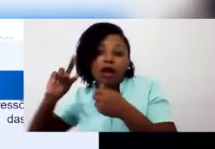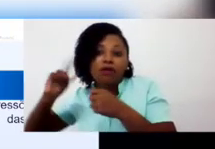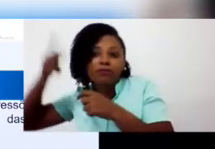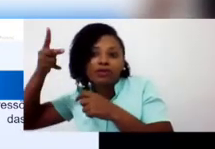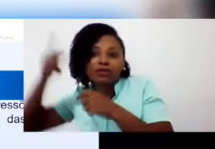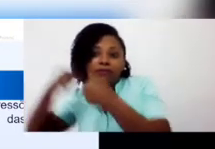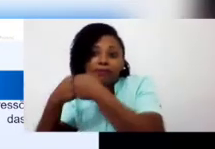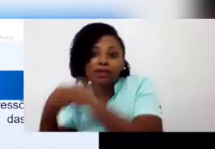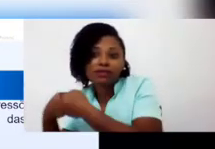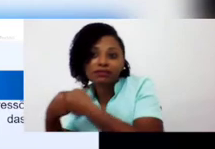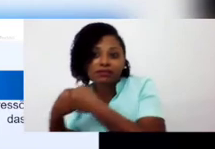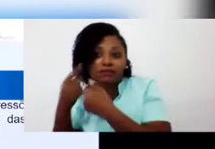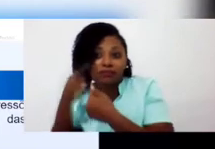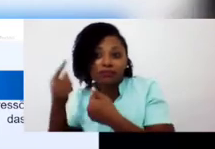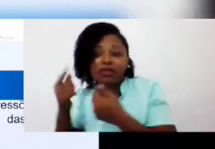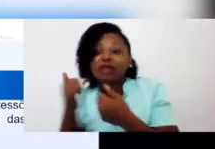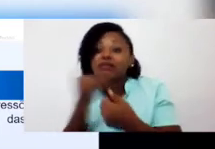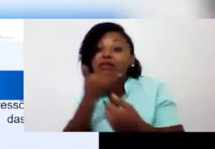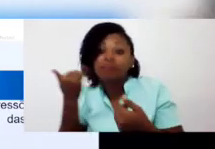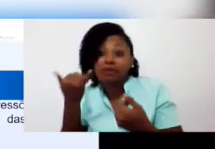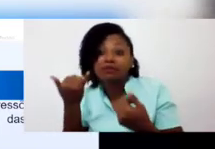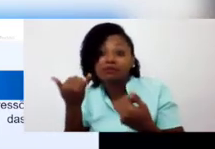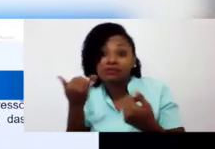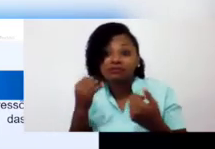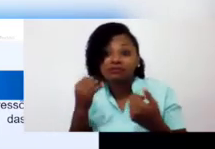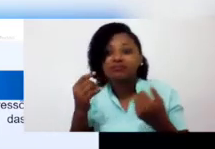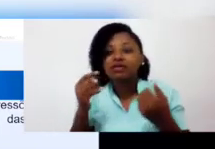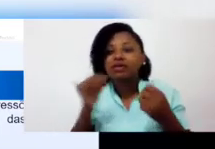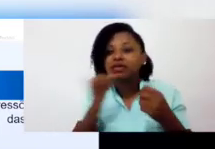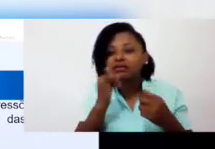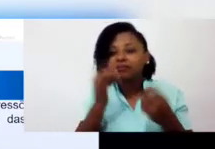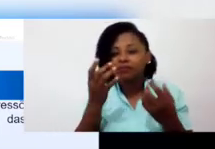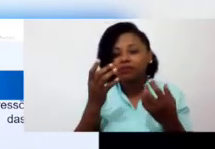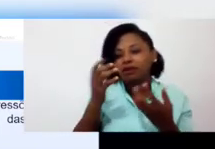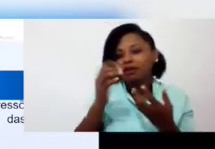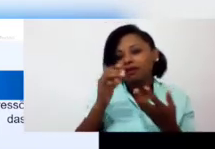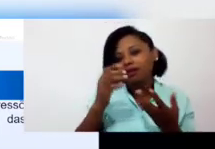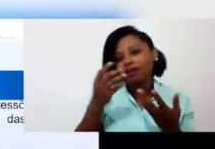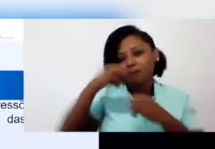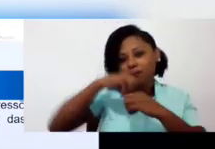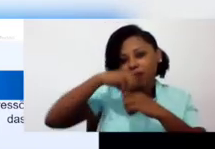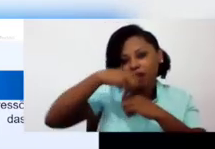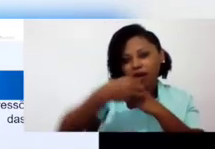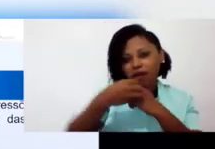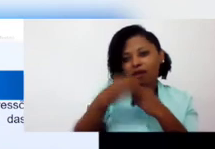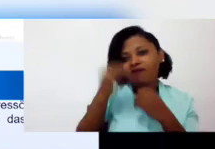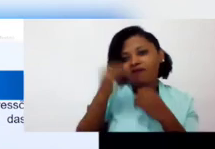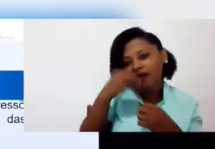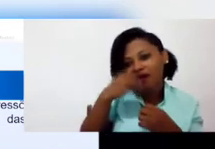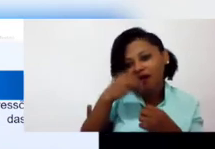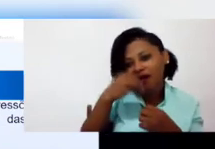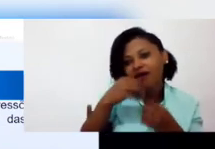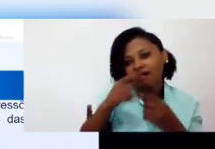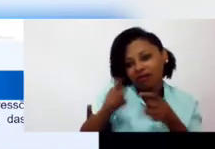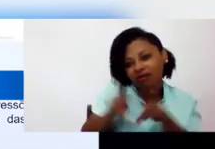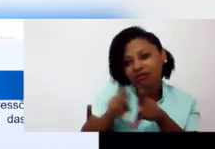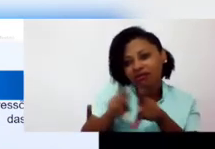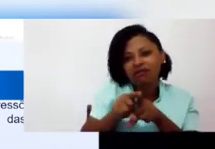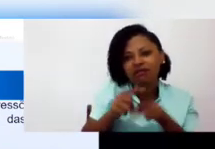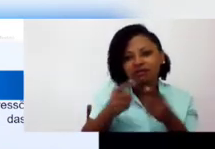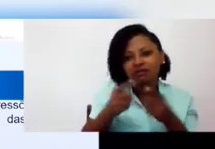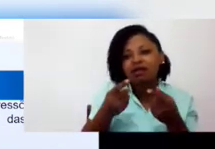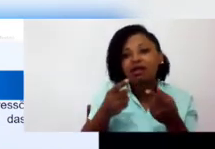pressão será maior. Lógico, também, quanto mais fraco as moléculas interagirem, terem uma